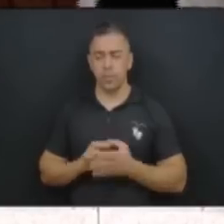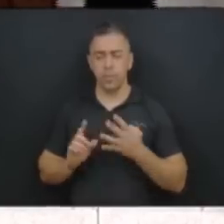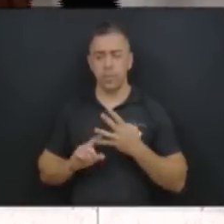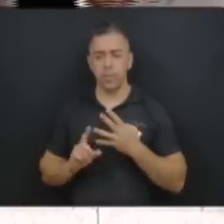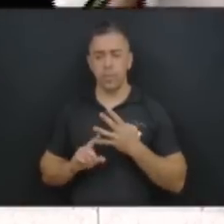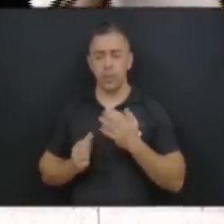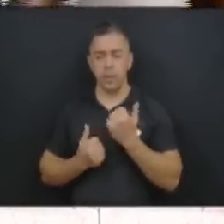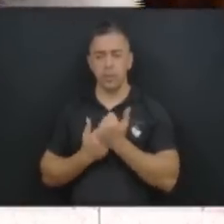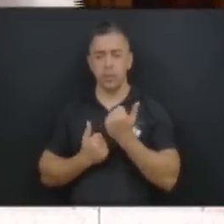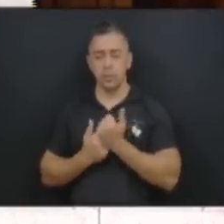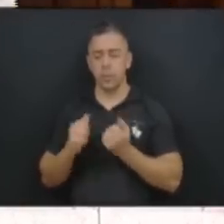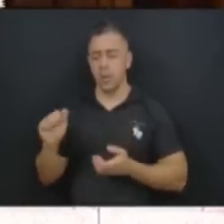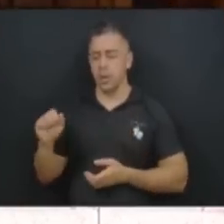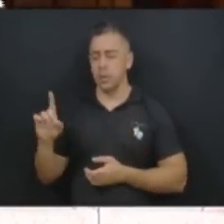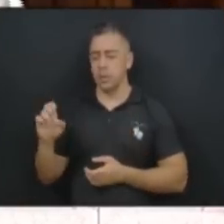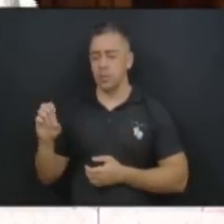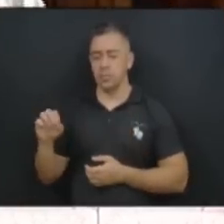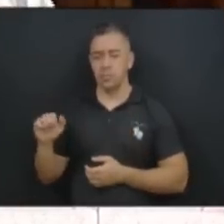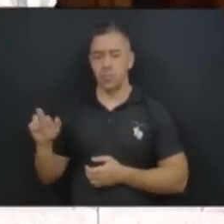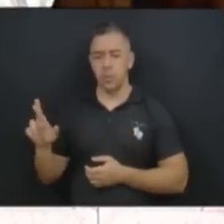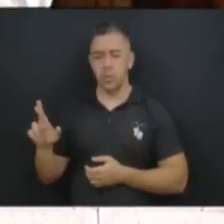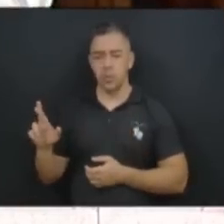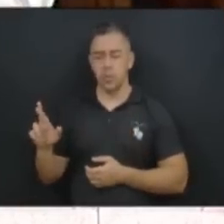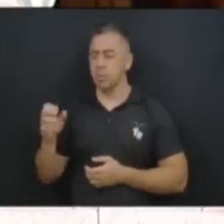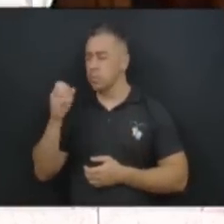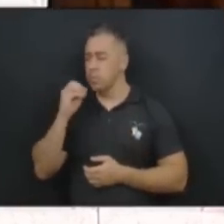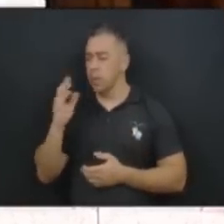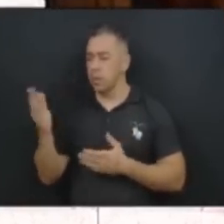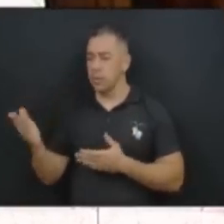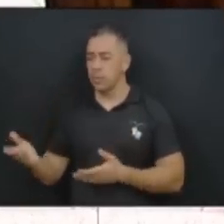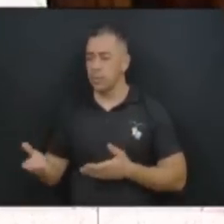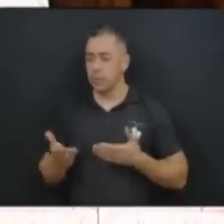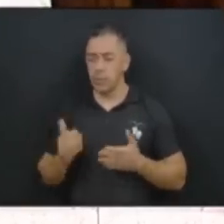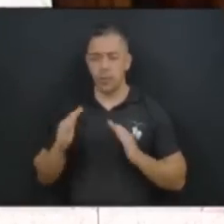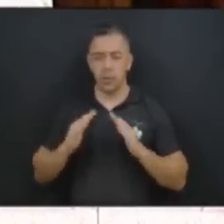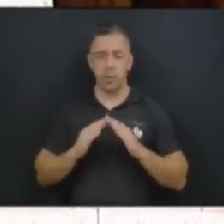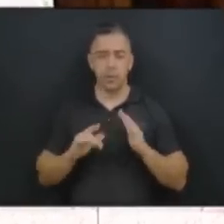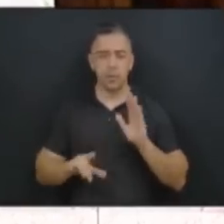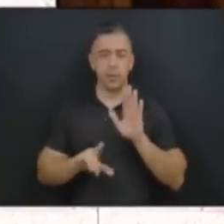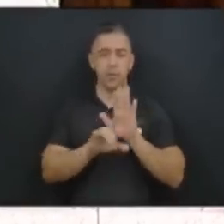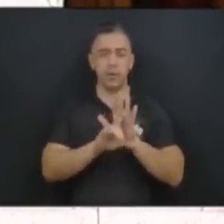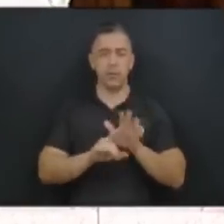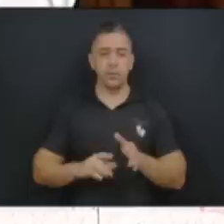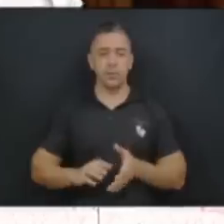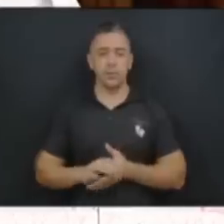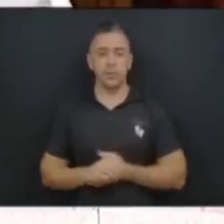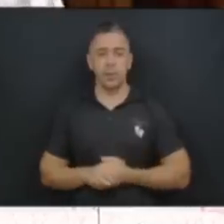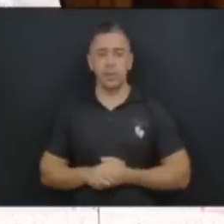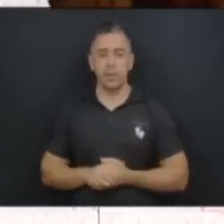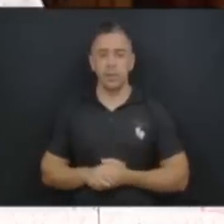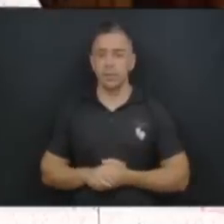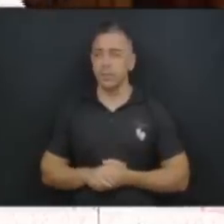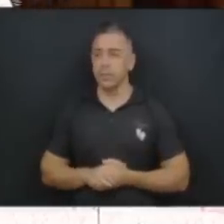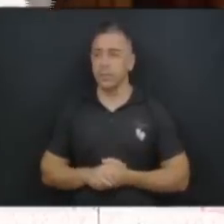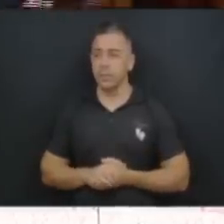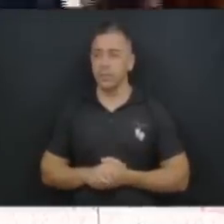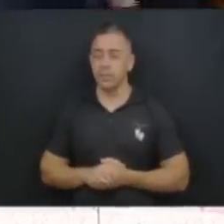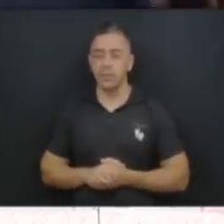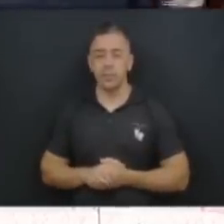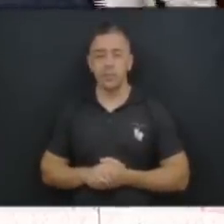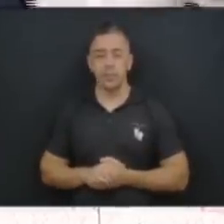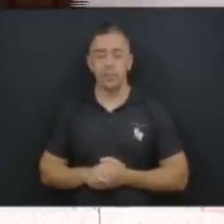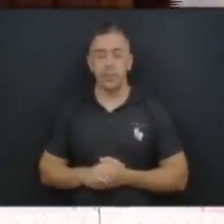assessor admiro kowalski sejam bem-vindos a nós a nossa casa aqui e com a palavra